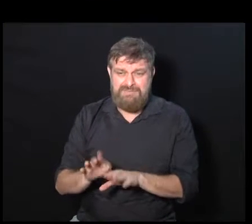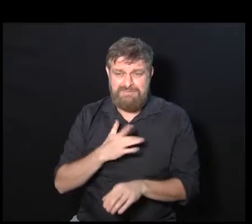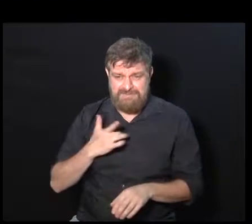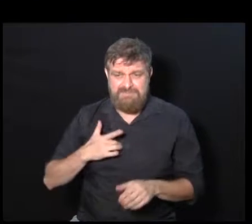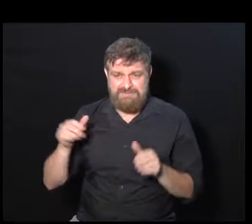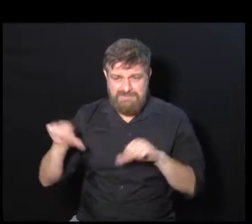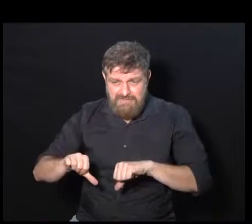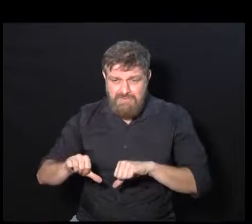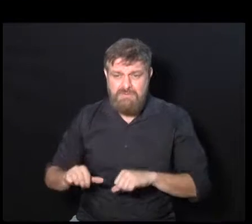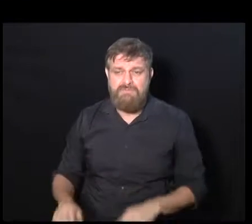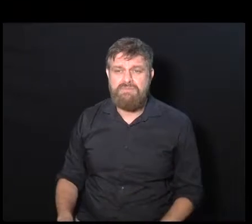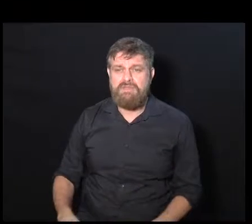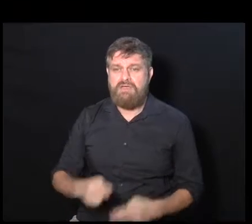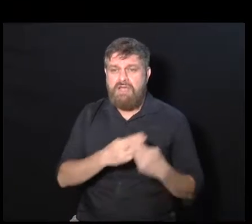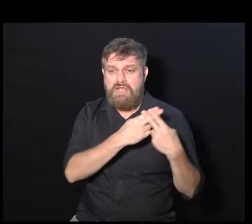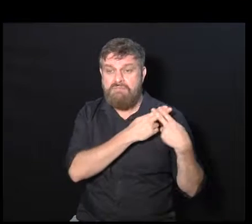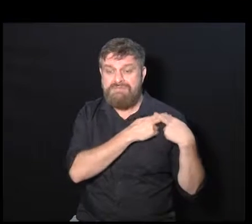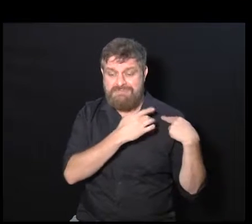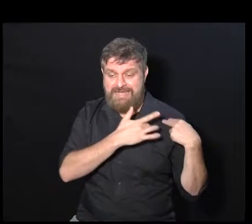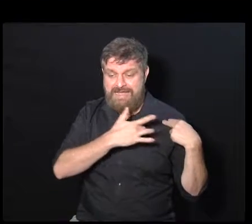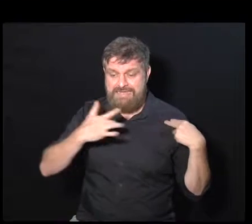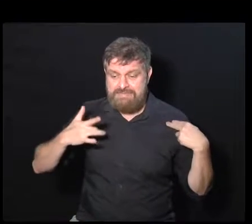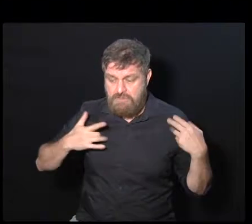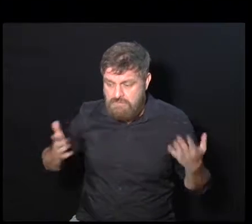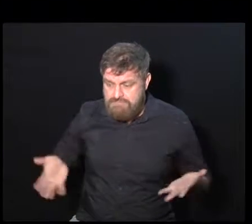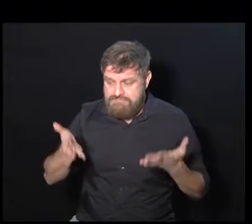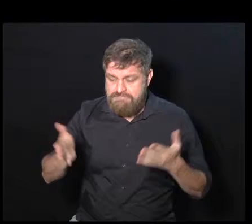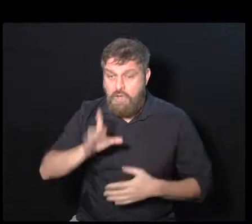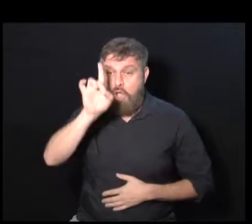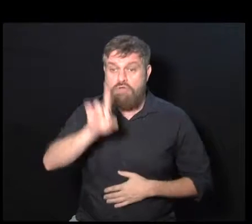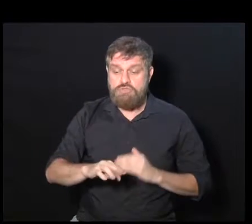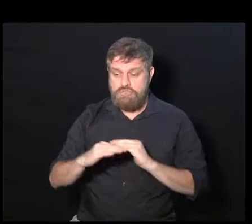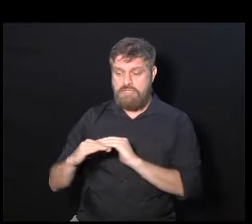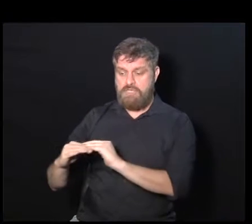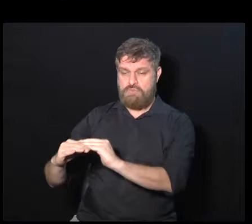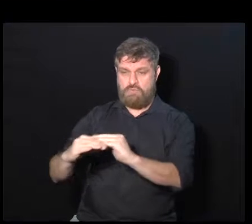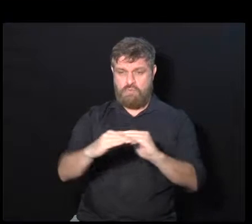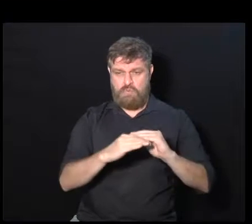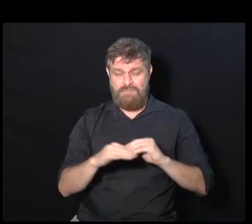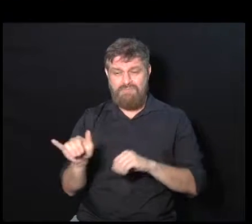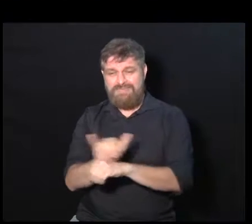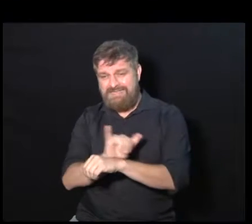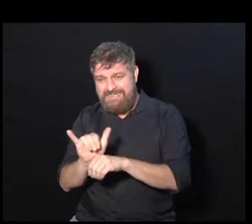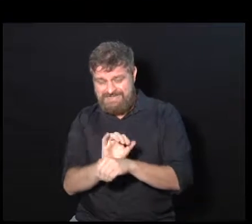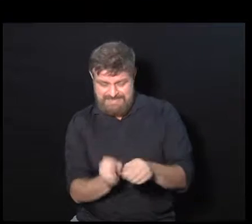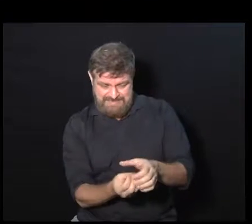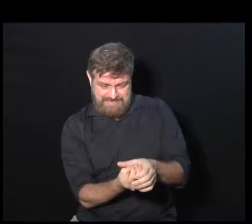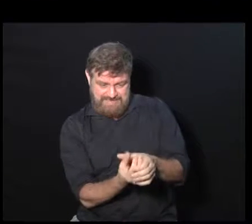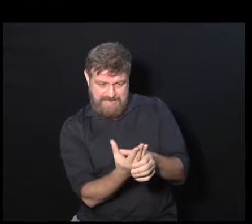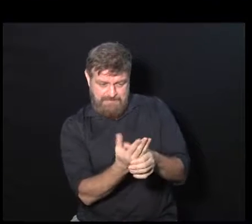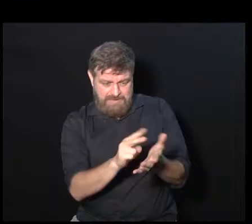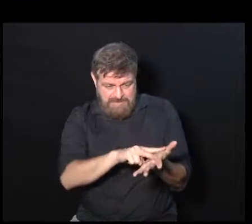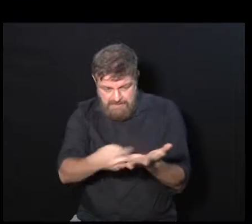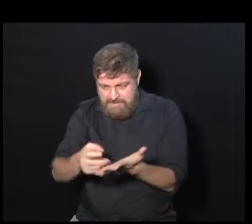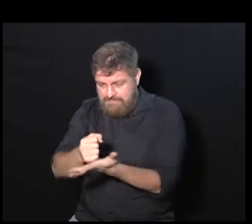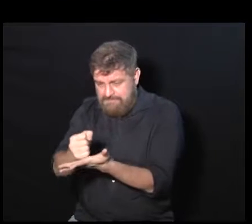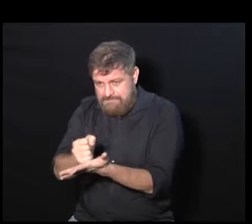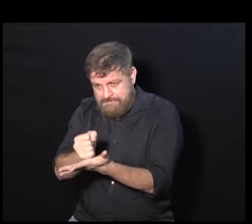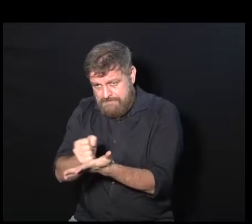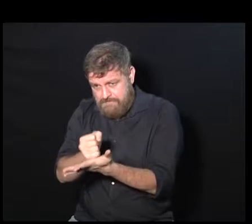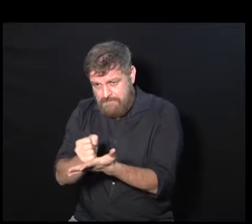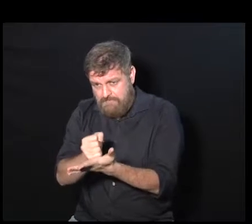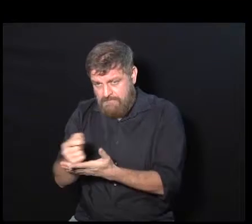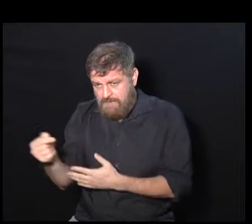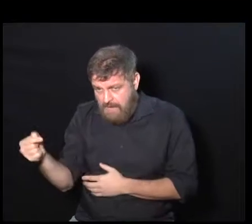função do Estado é produzir a saúde como direito, e, através da estratégia das plantas medicinais, da fitoterapia, é